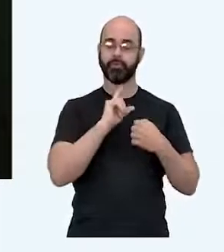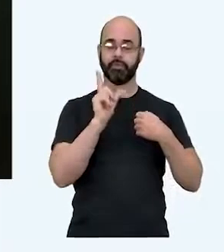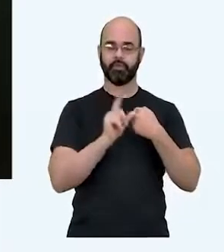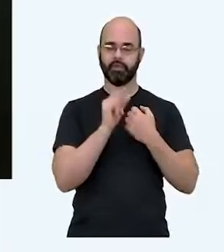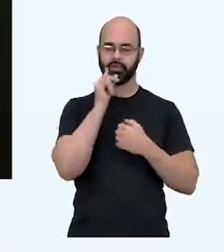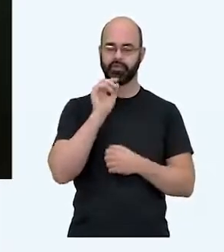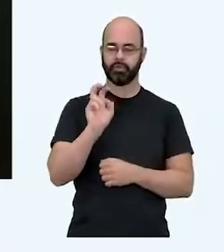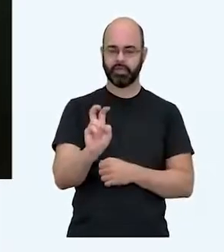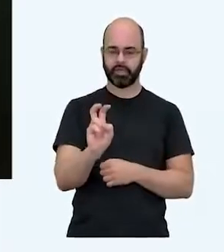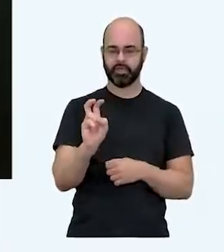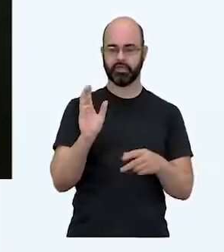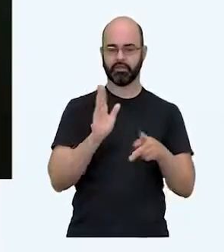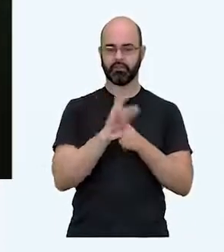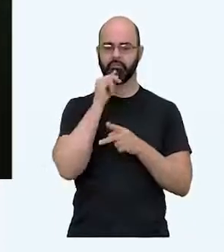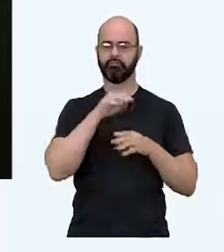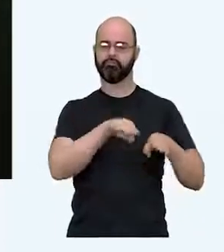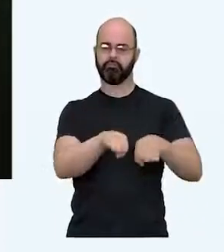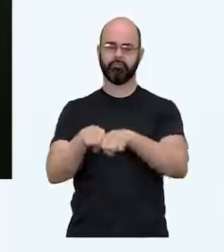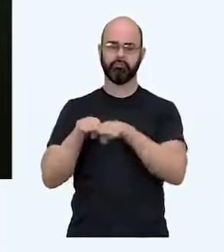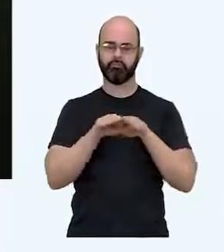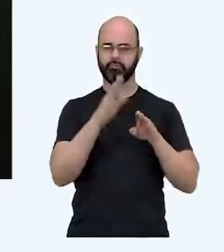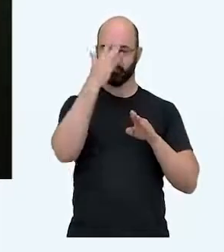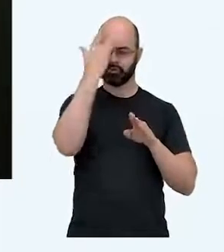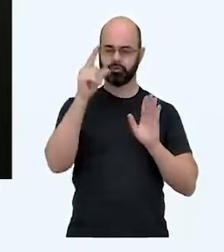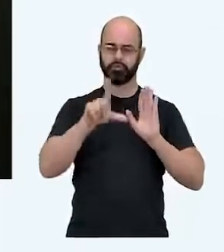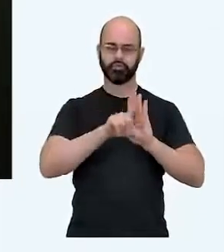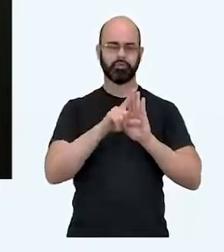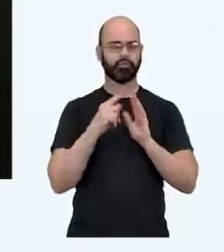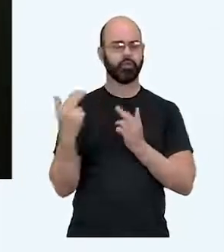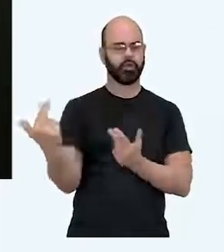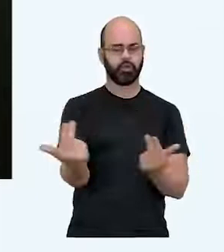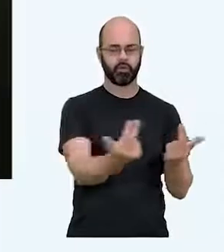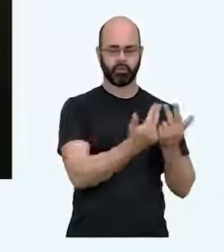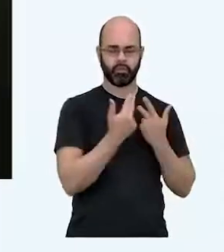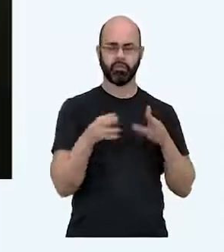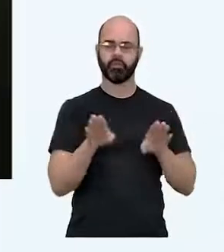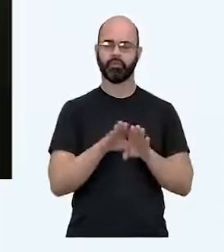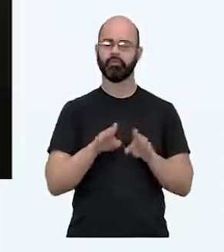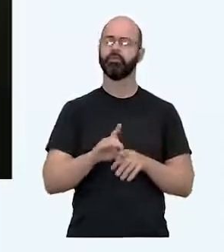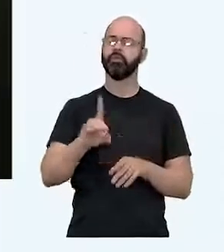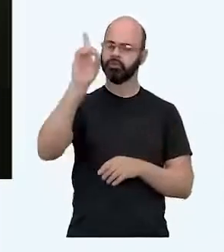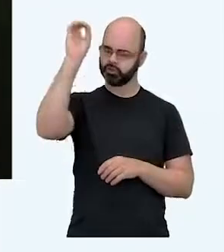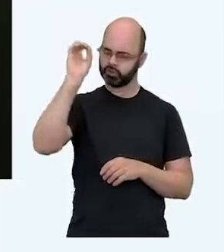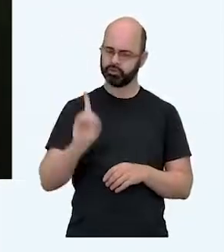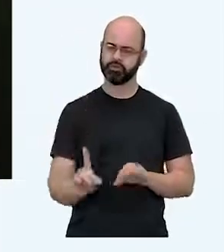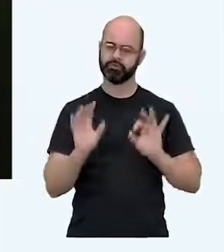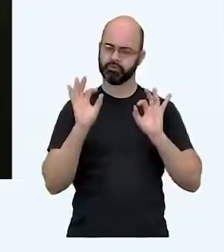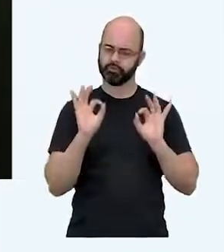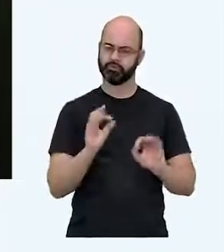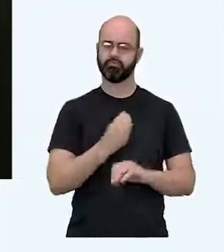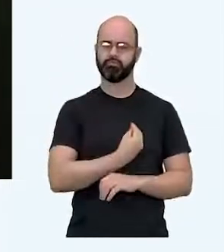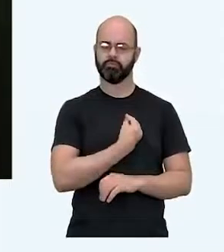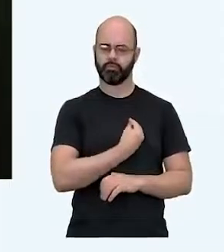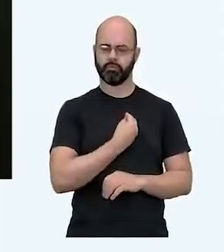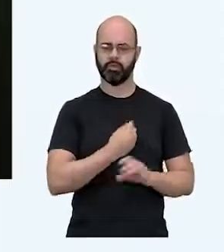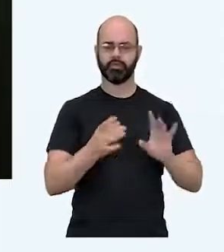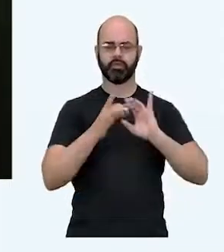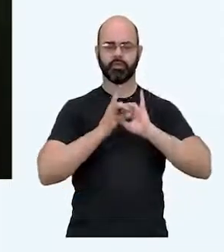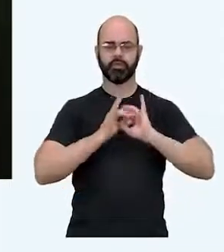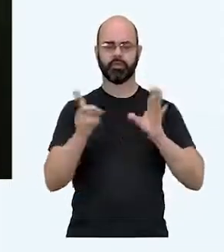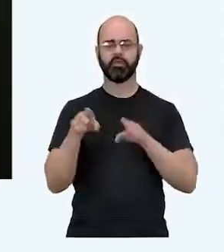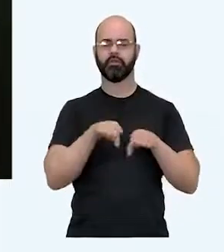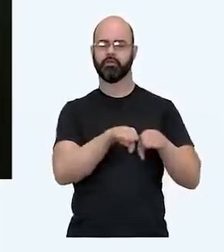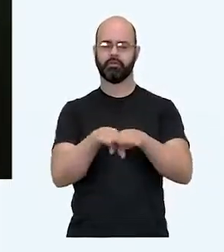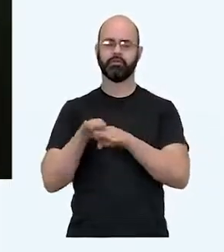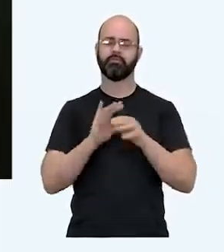exemplo, que garante a igualdade de todos perante a lei e o direito inviolável à vida, à liberdade, à igualdade,